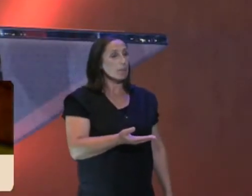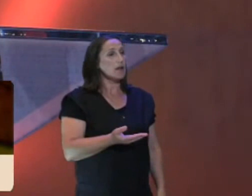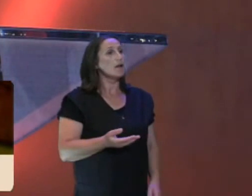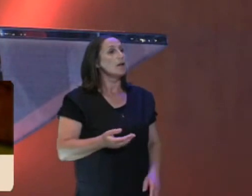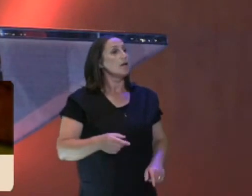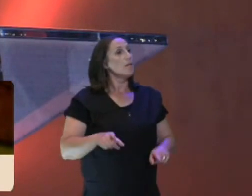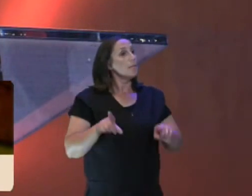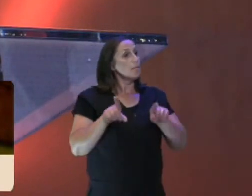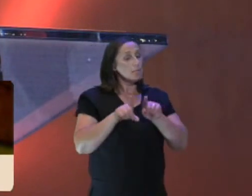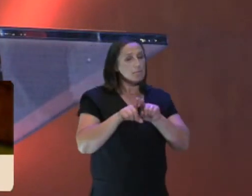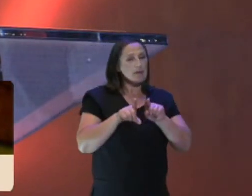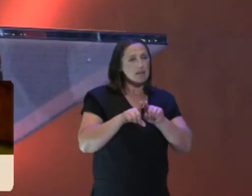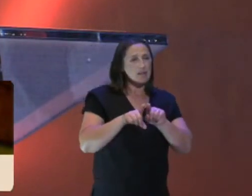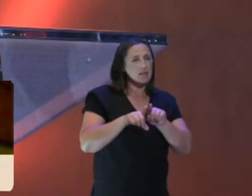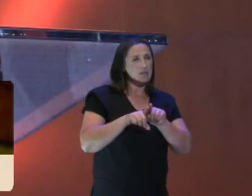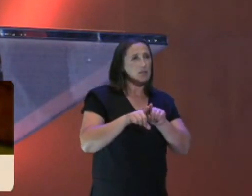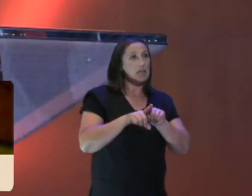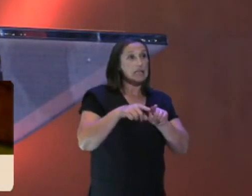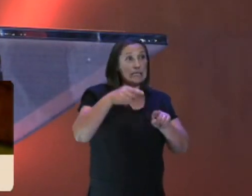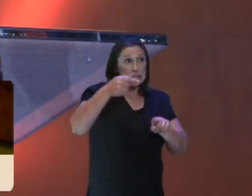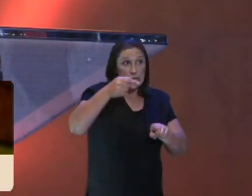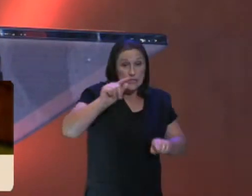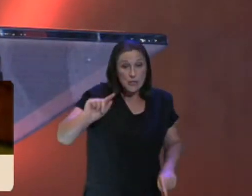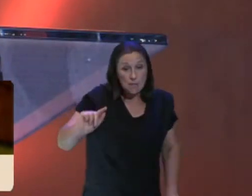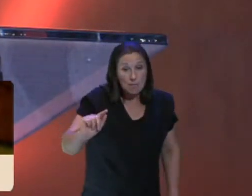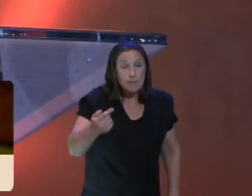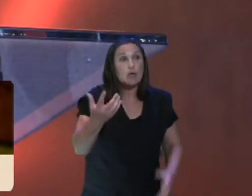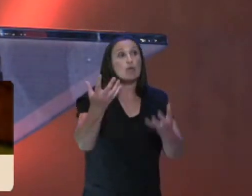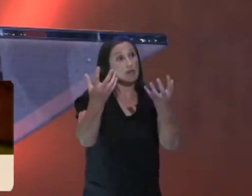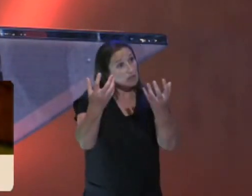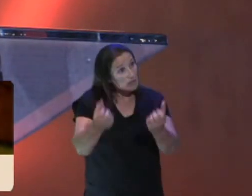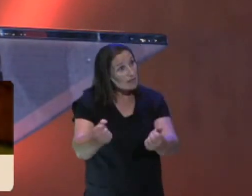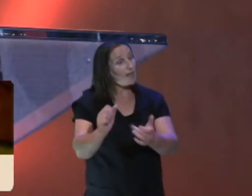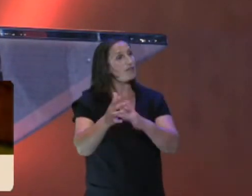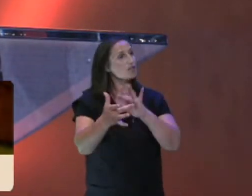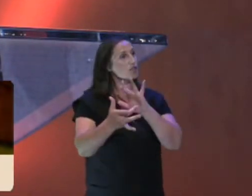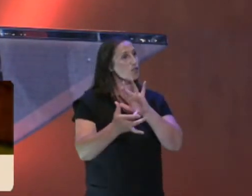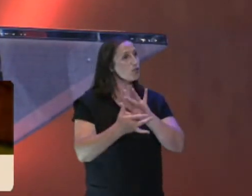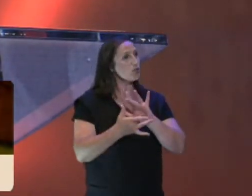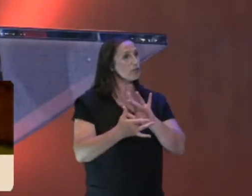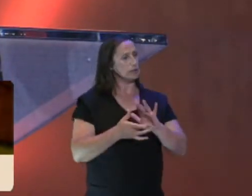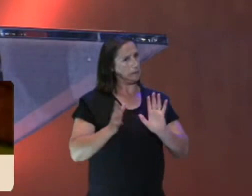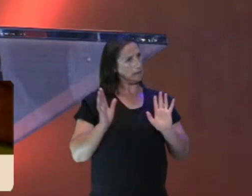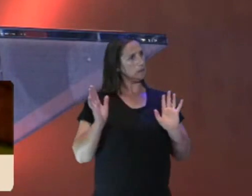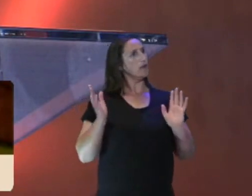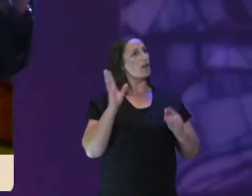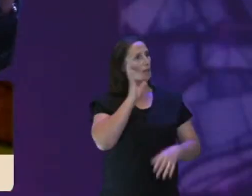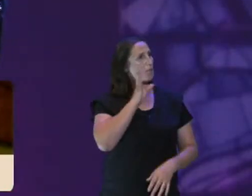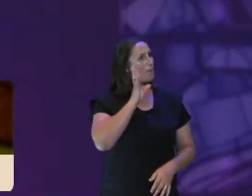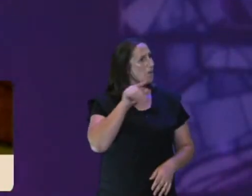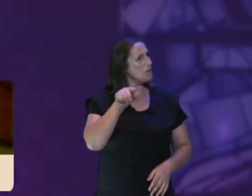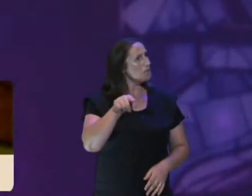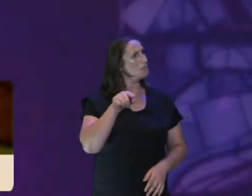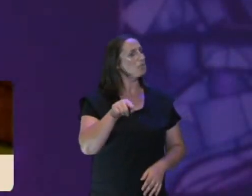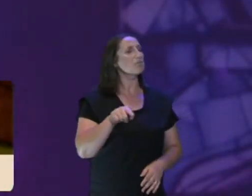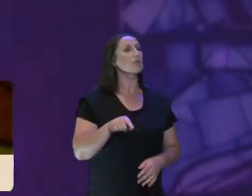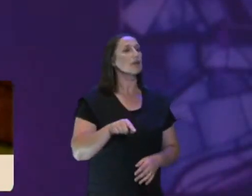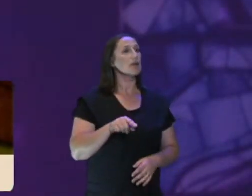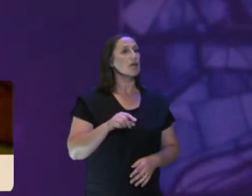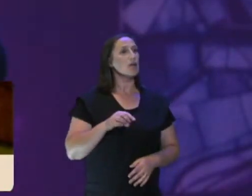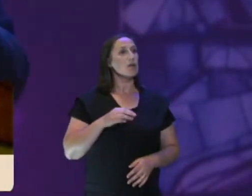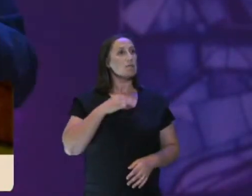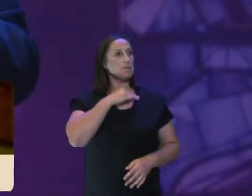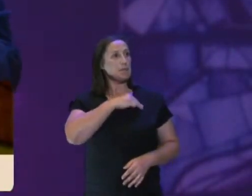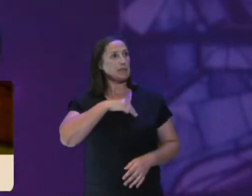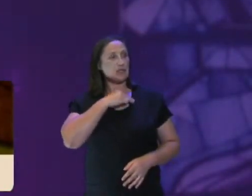se converteram, e olha que 7.000 é um número bacana, hein? Um ministério, já pensou, aquele missionário que eu